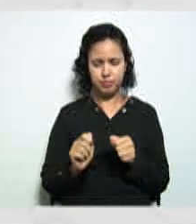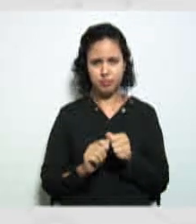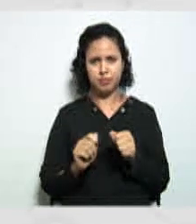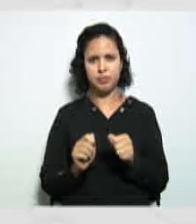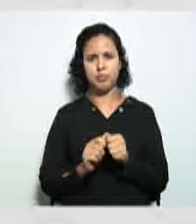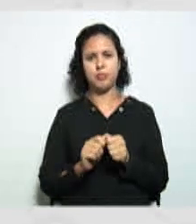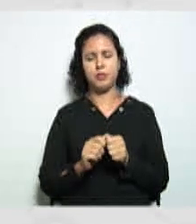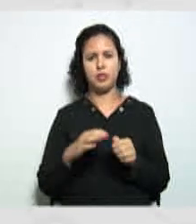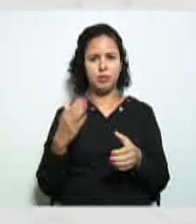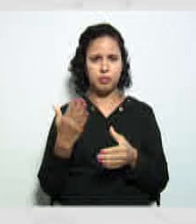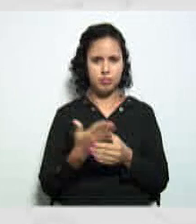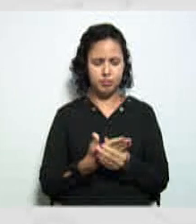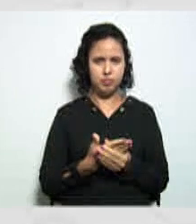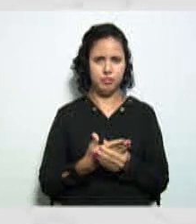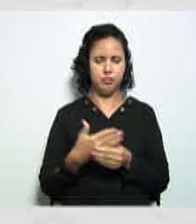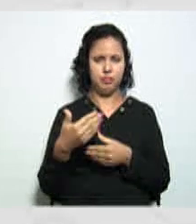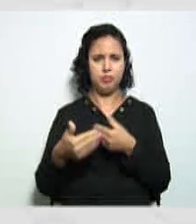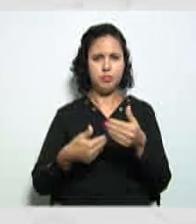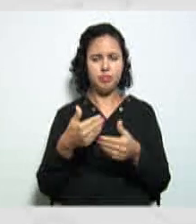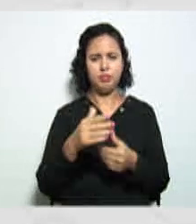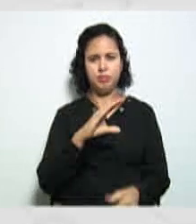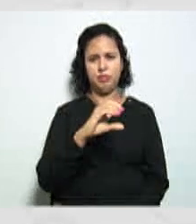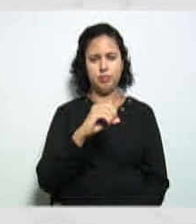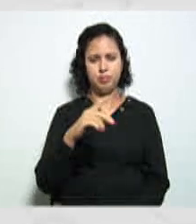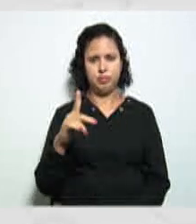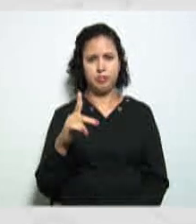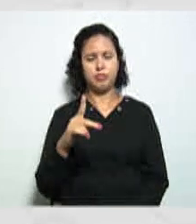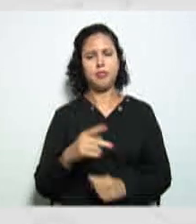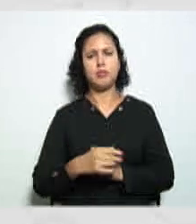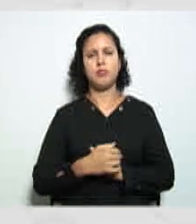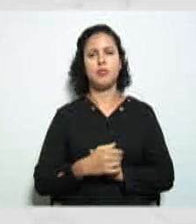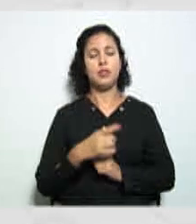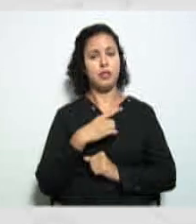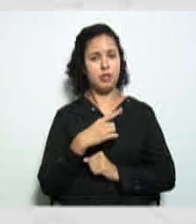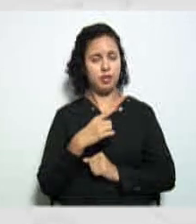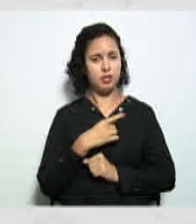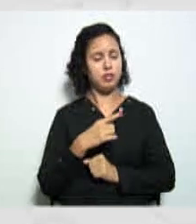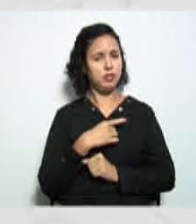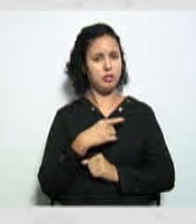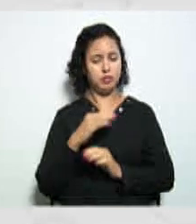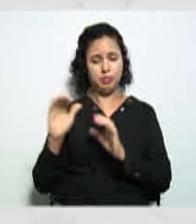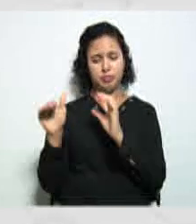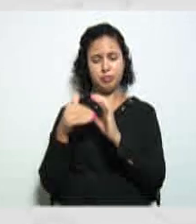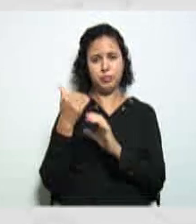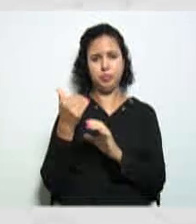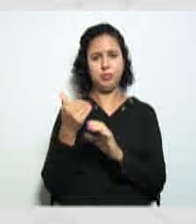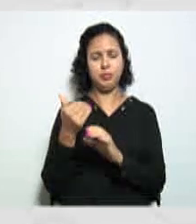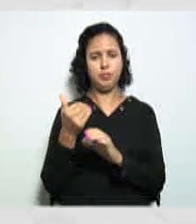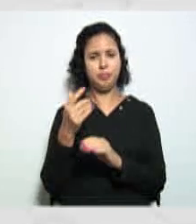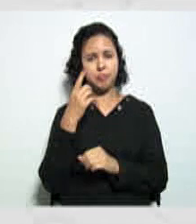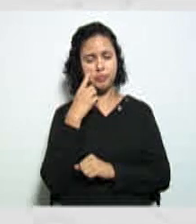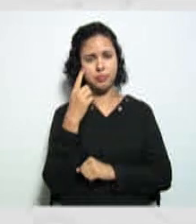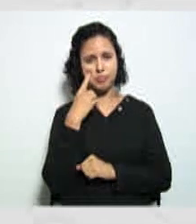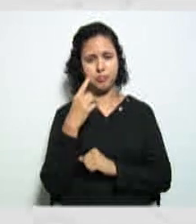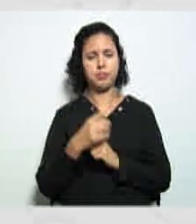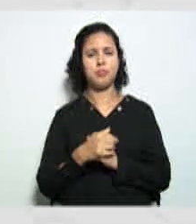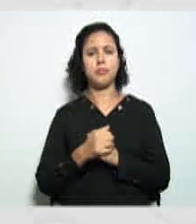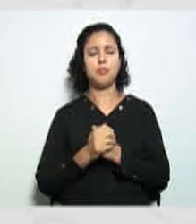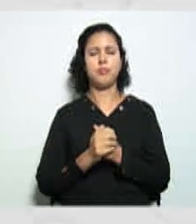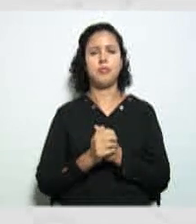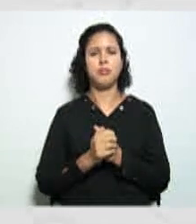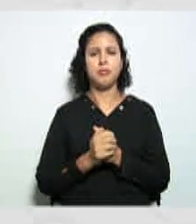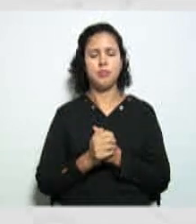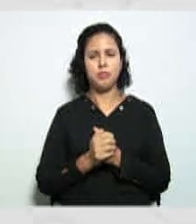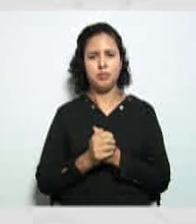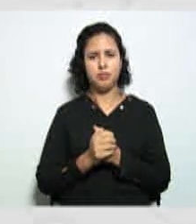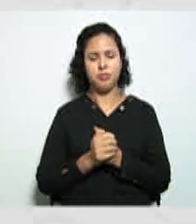executar processos cooperativos? Nós temos uma participação. Olha, que bom! Então, bora ver.